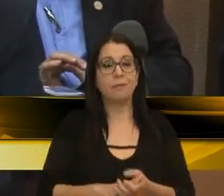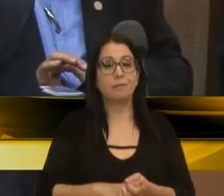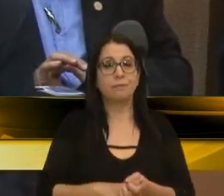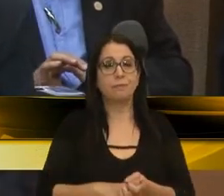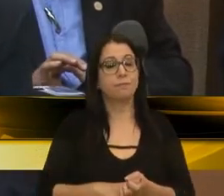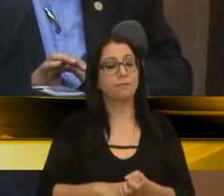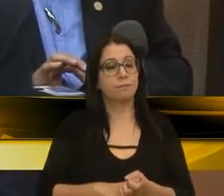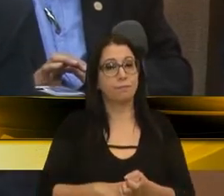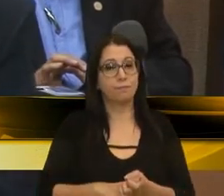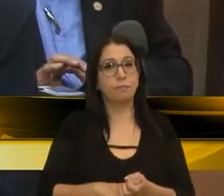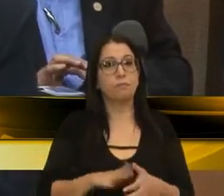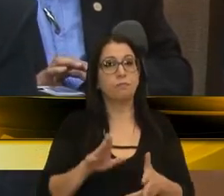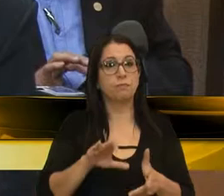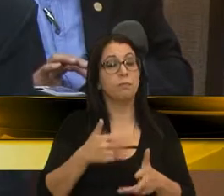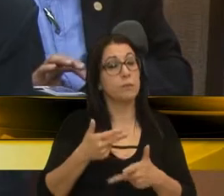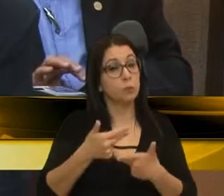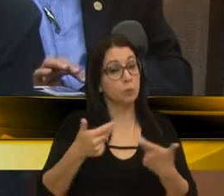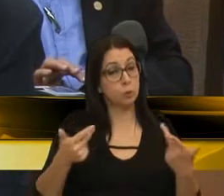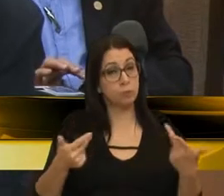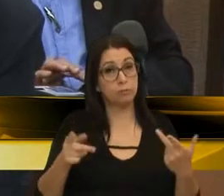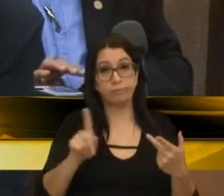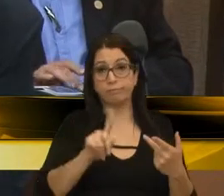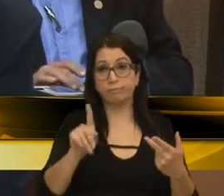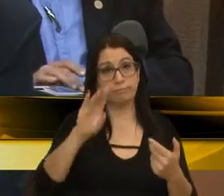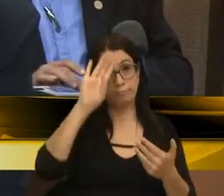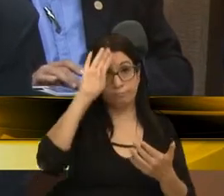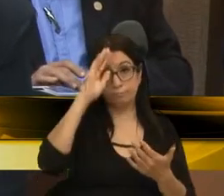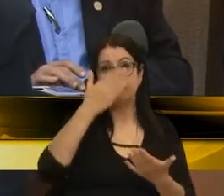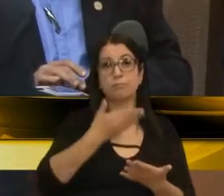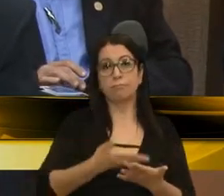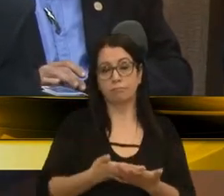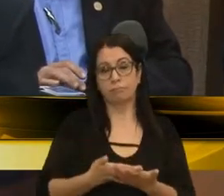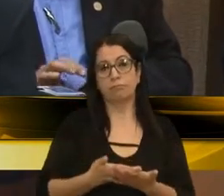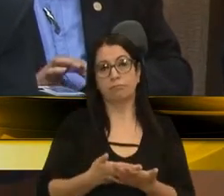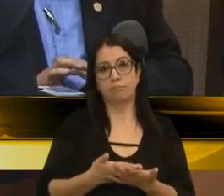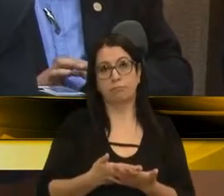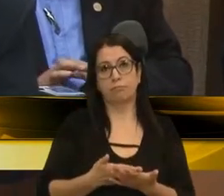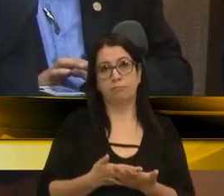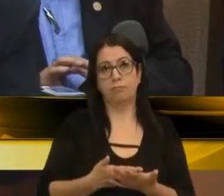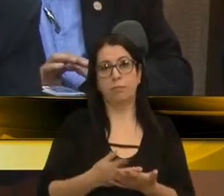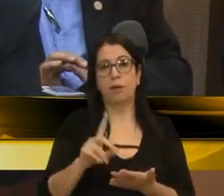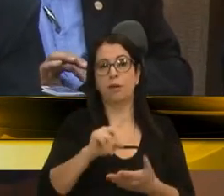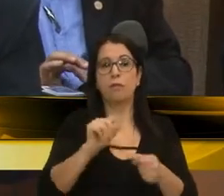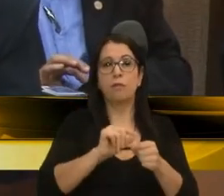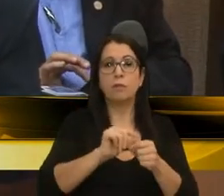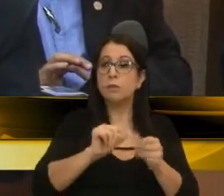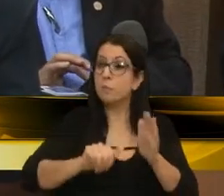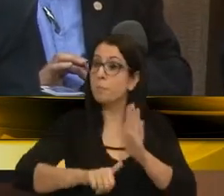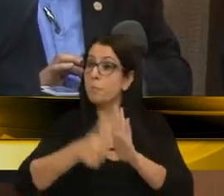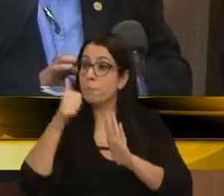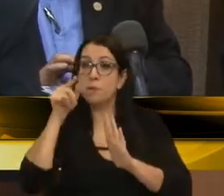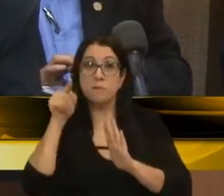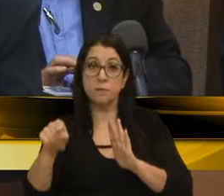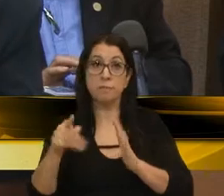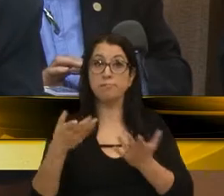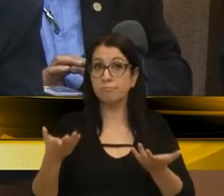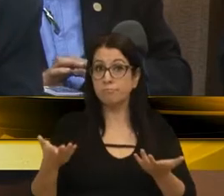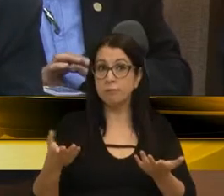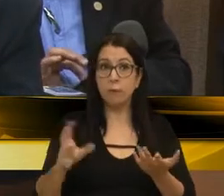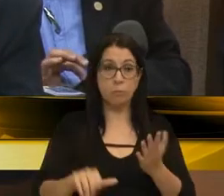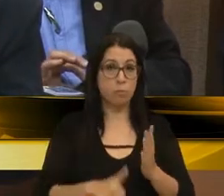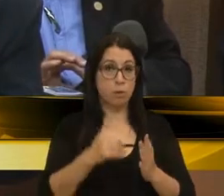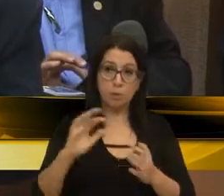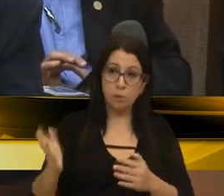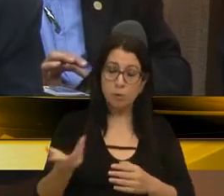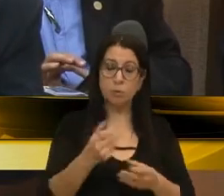Então, assim, tem coisas que nós não acreditamos que... não, vai ser feito melhor para vocês, que vai ser melhor para